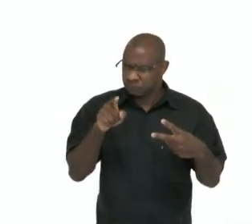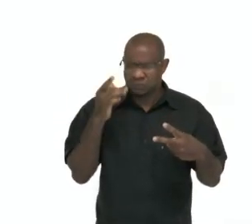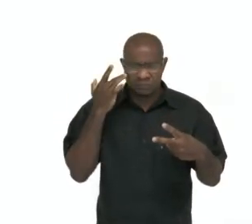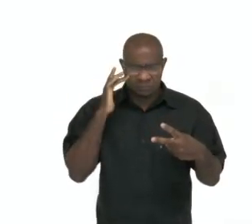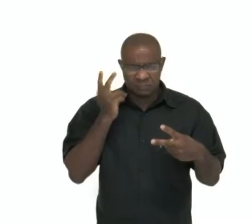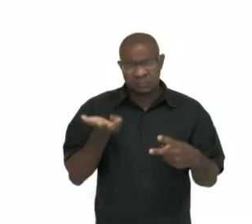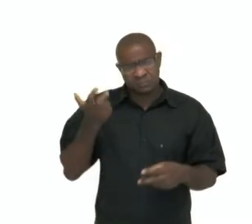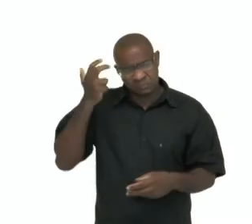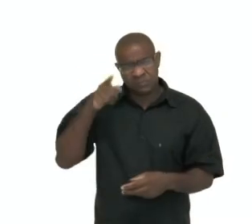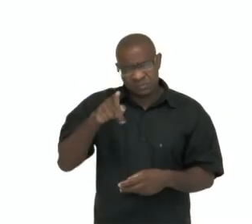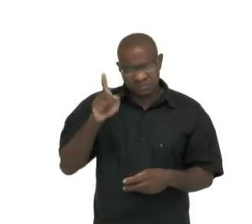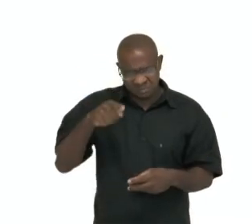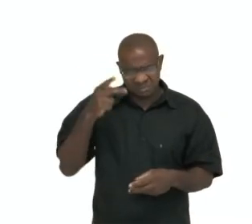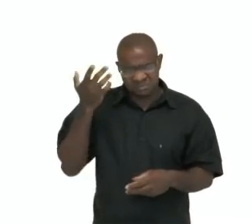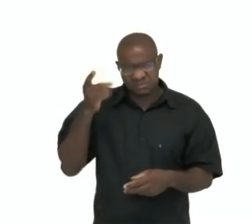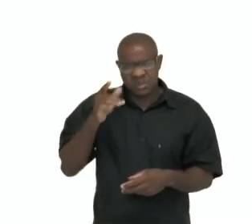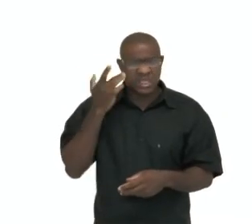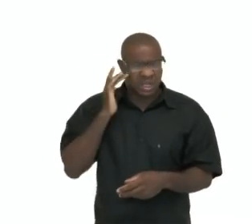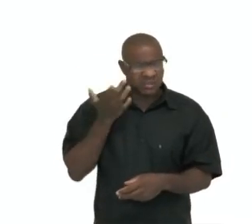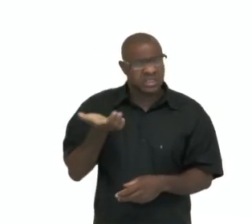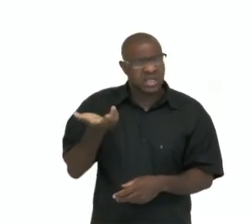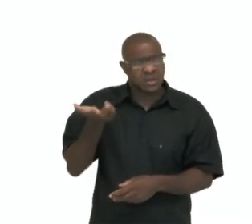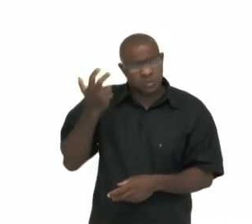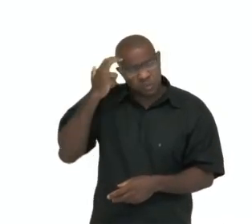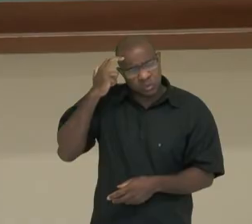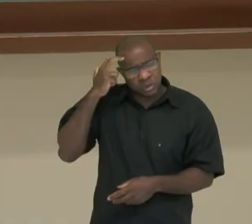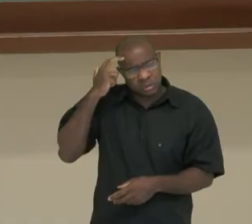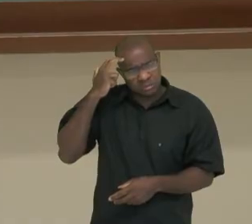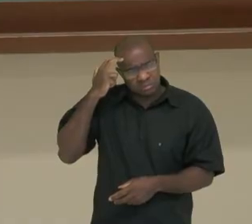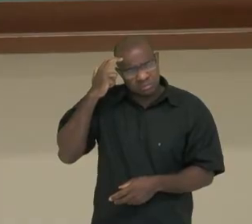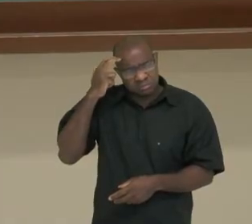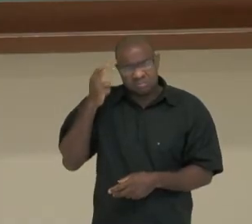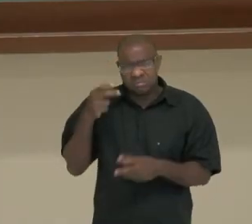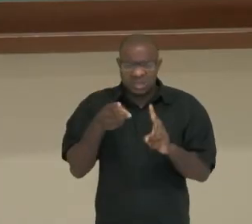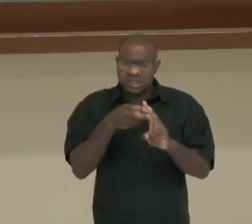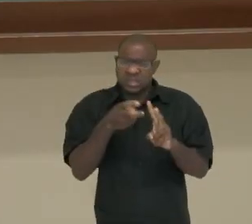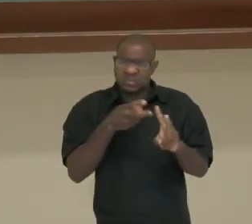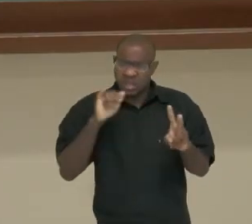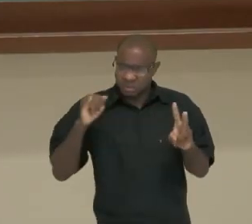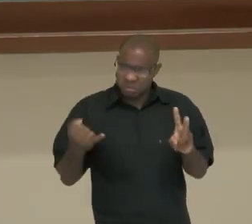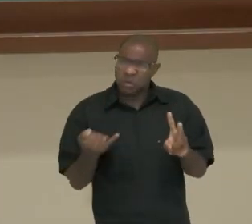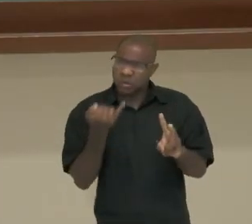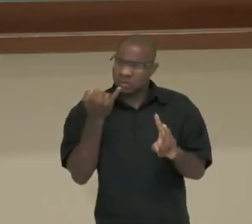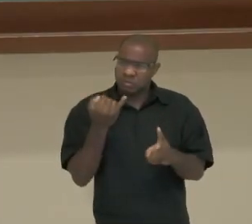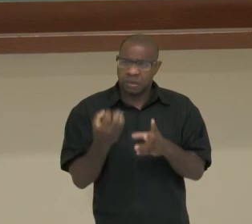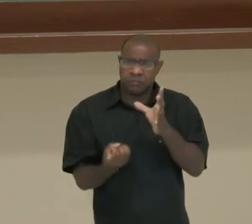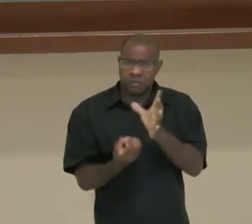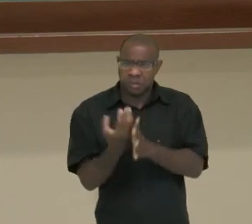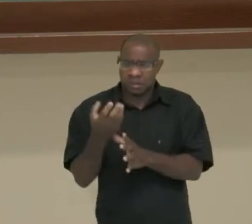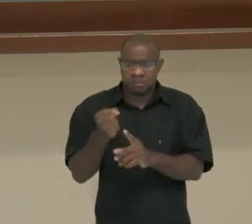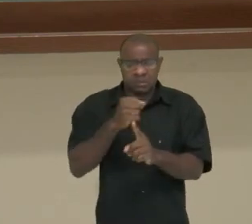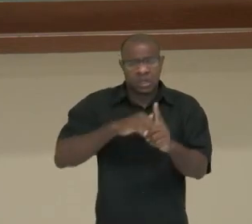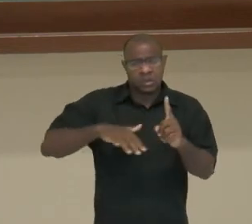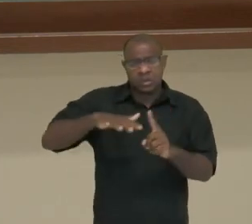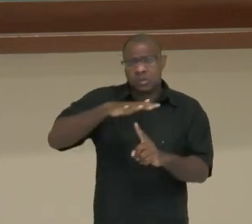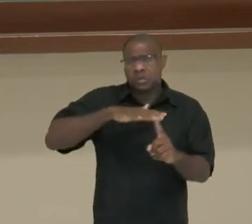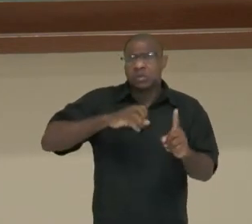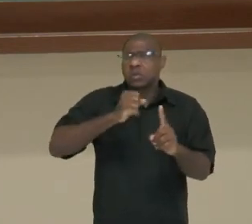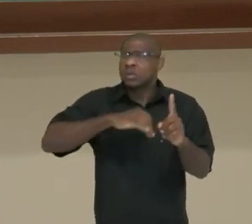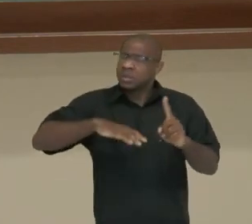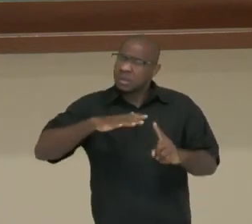cultura indígena relevante para a formação da sociedade. Por quê? Algumas curiosidades que talvez você não tenha